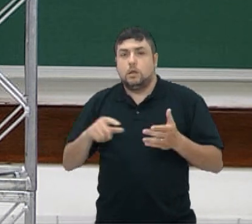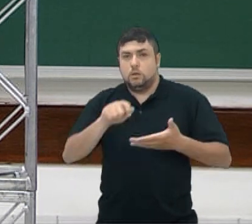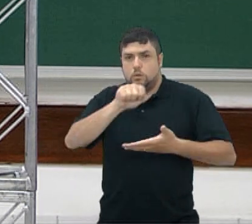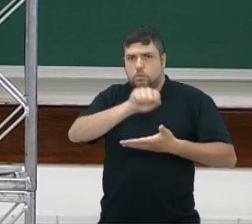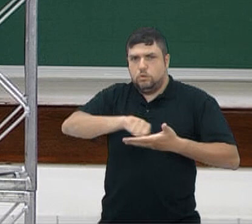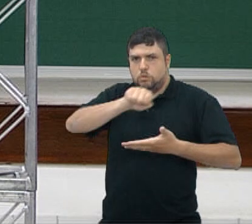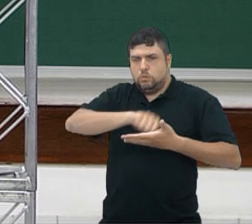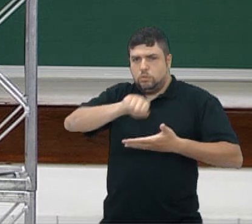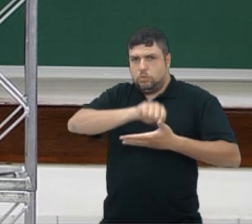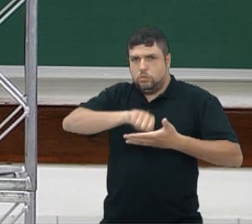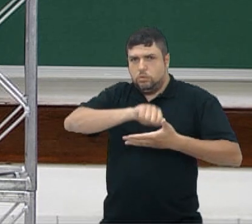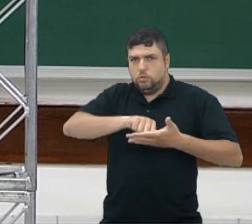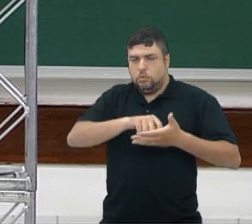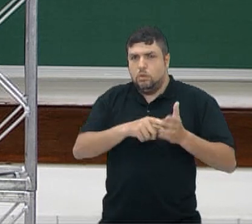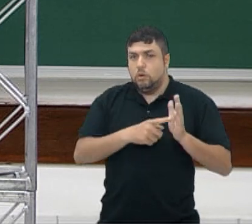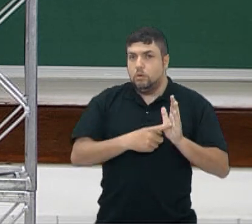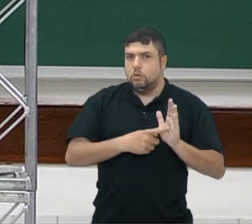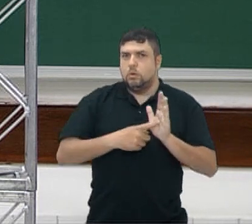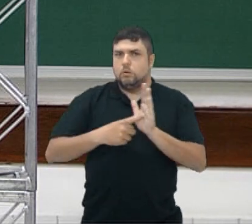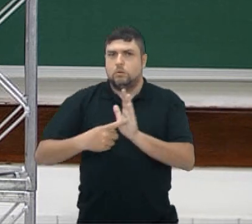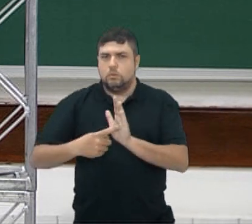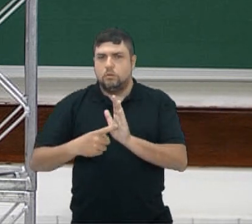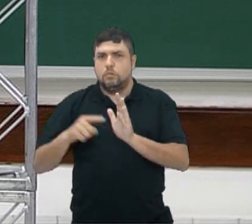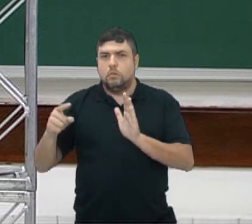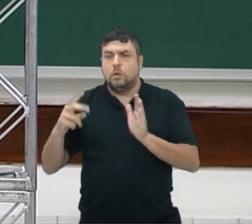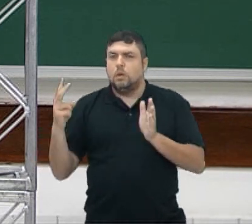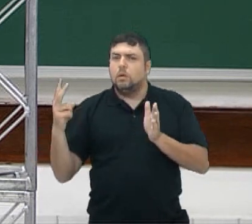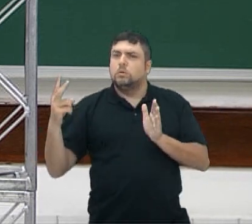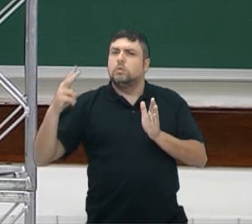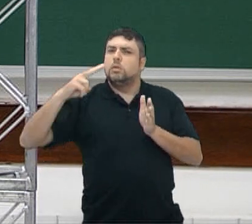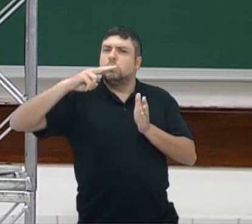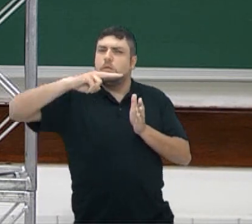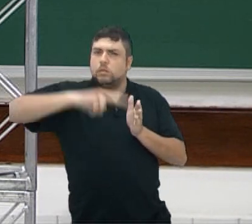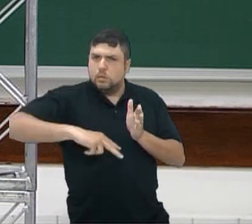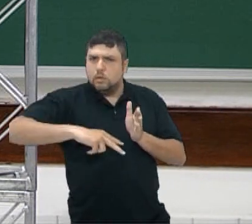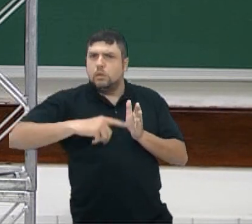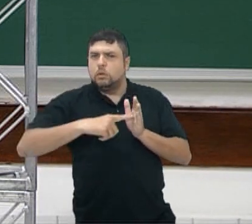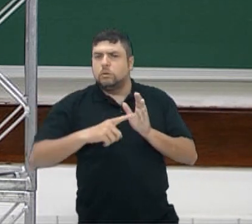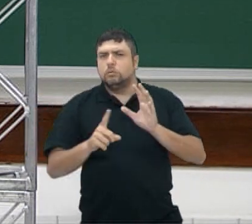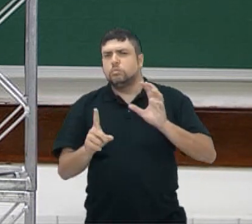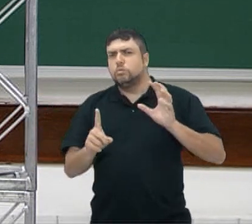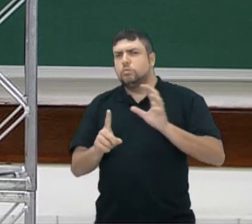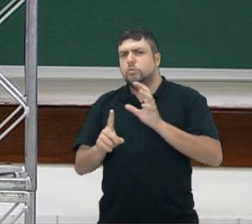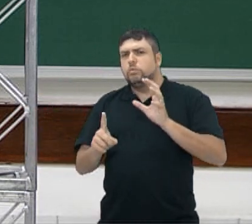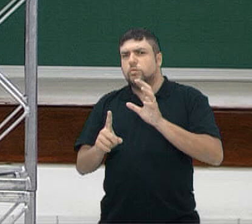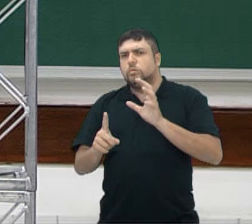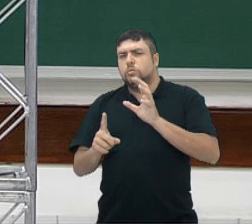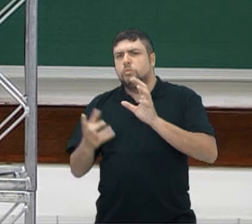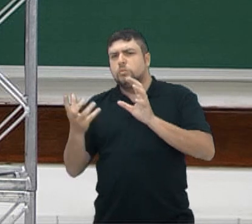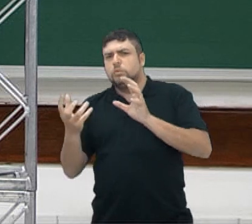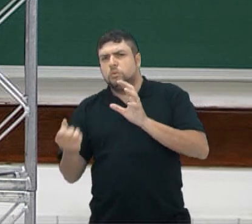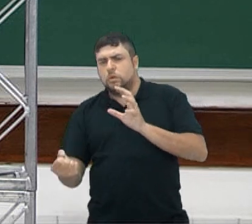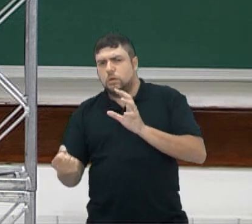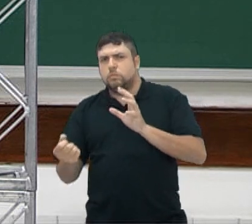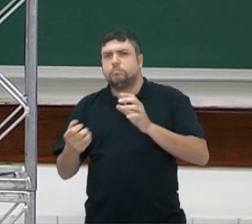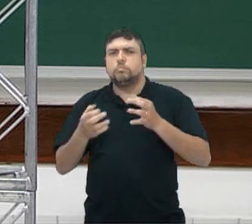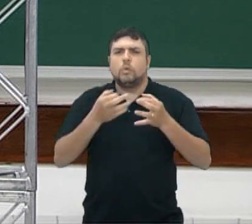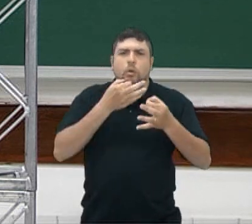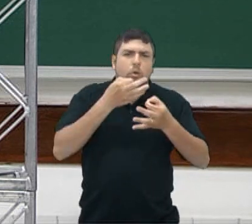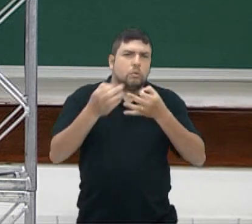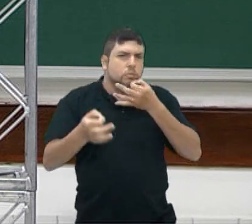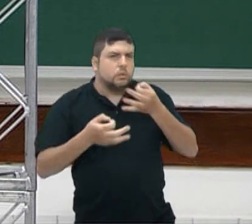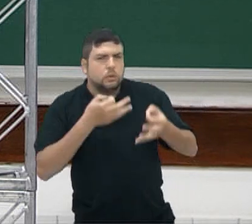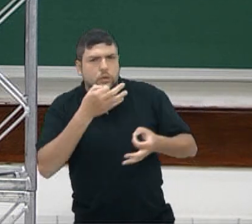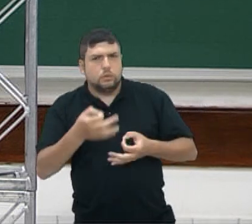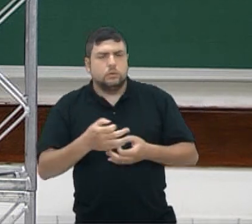escritor, né, o autor desse texto, ele busca convencer o leitor a algo, a algum ponto de vista, a uma opinião sobre algum tema,